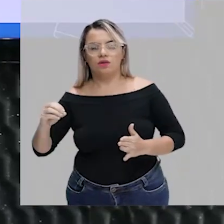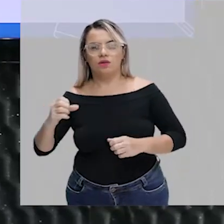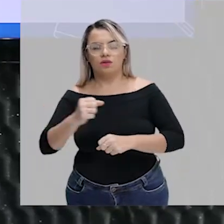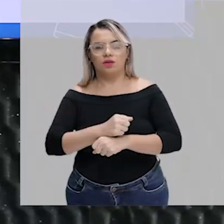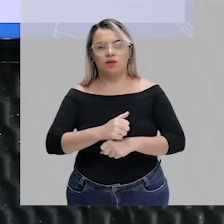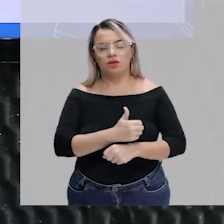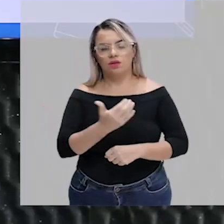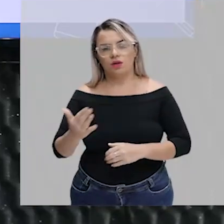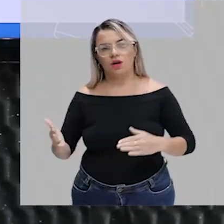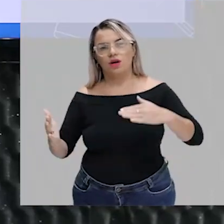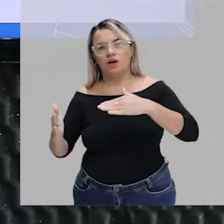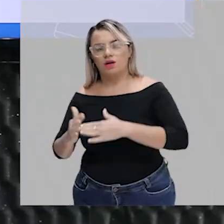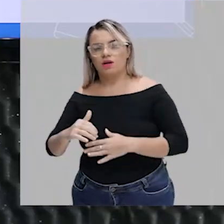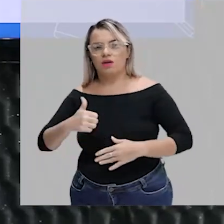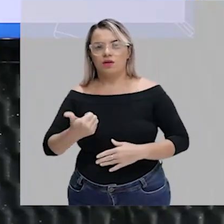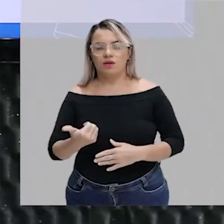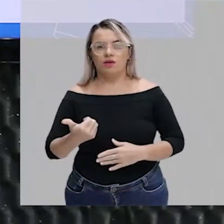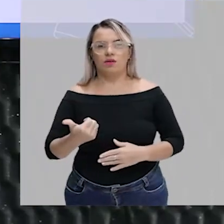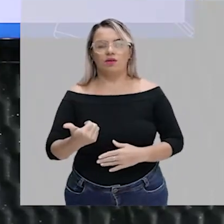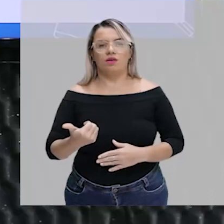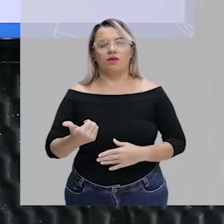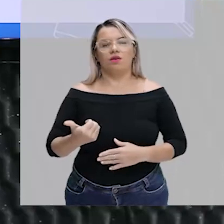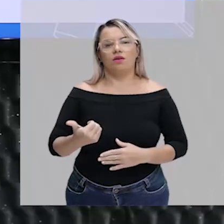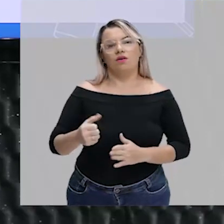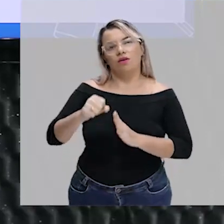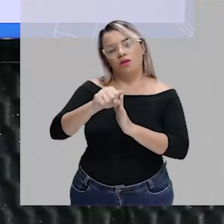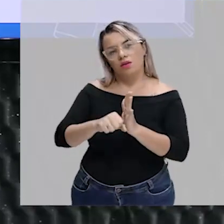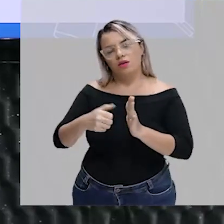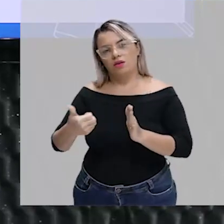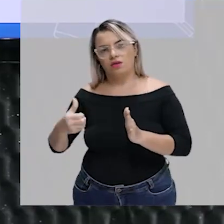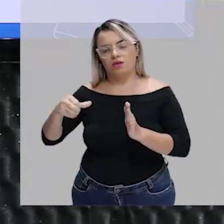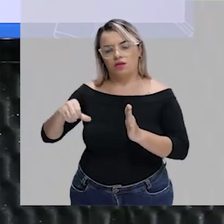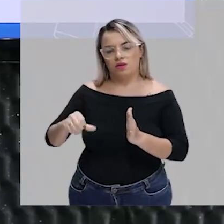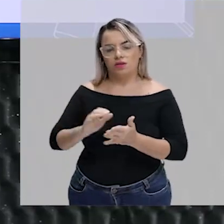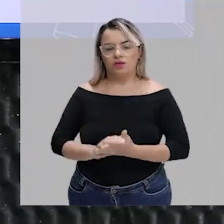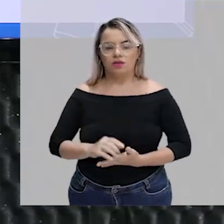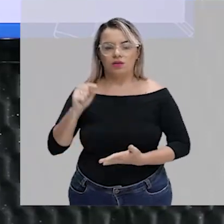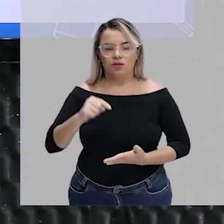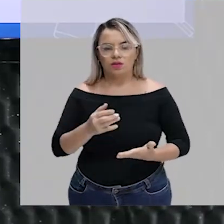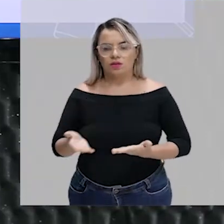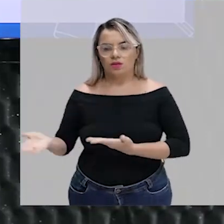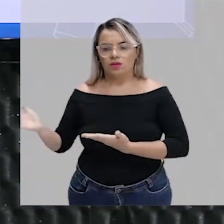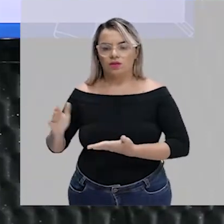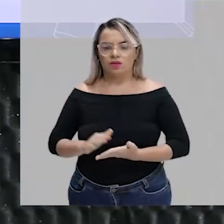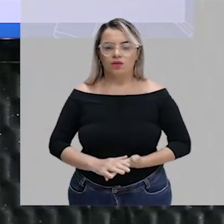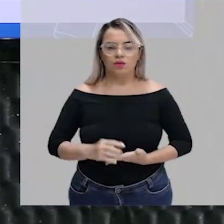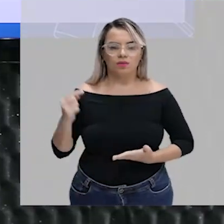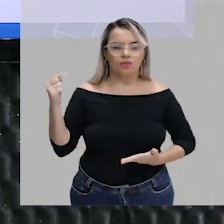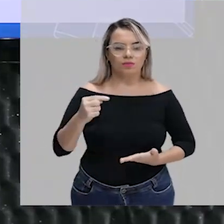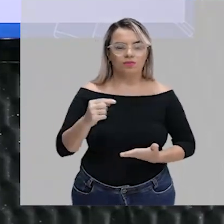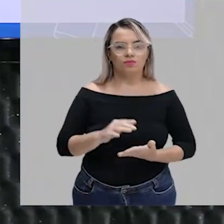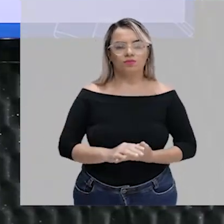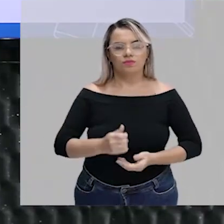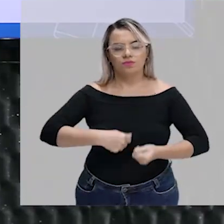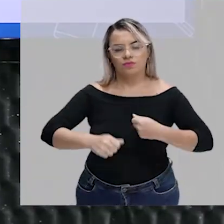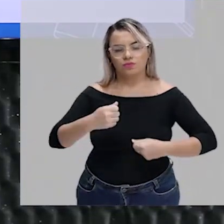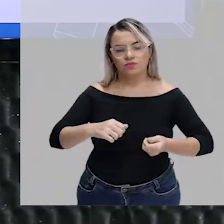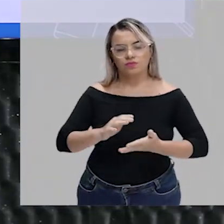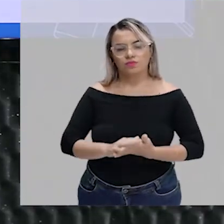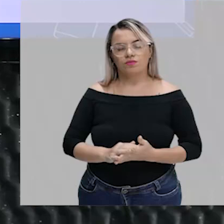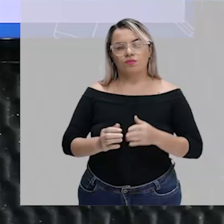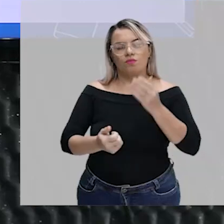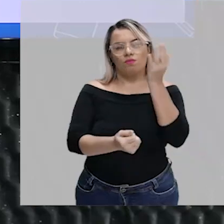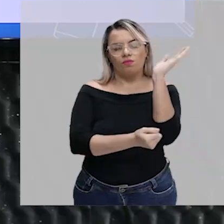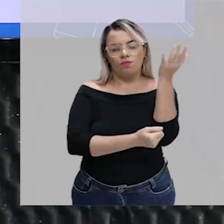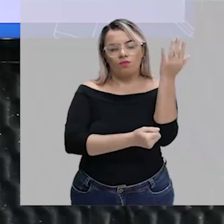século XIX, 1822. Ciclo do extrativismo do pau-brasil, cana-de-açúcar, e o ciclo do ouro